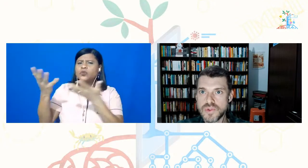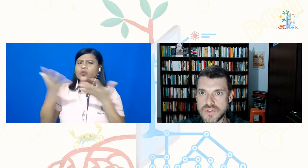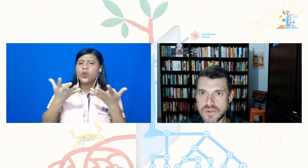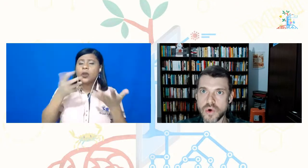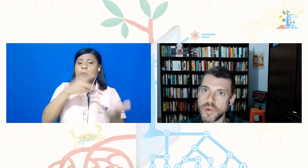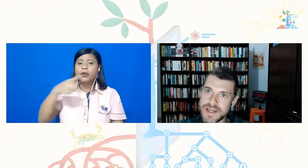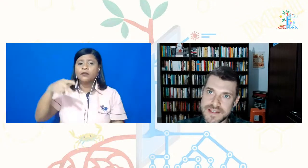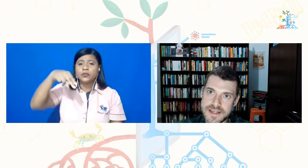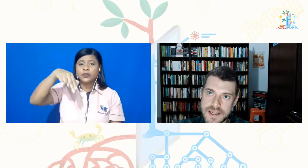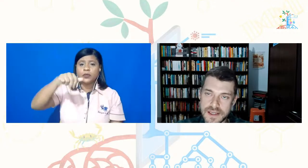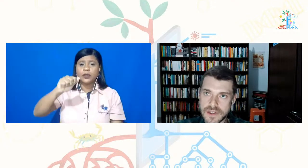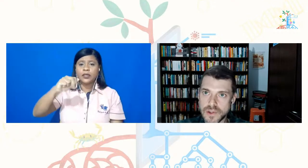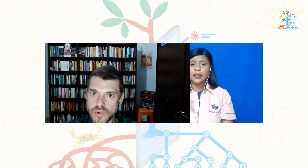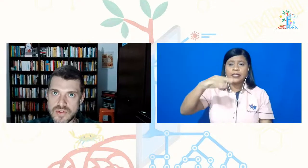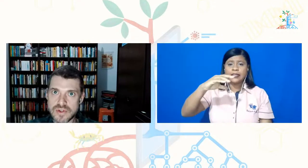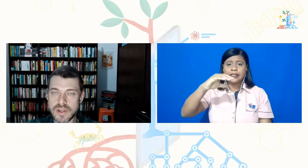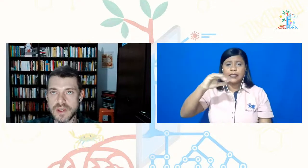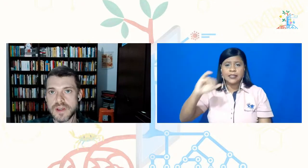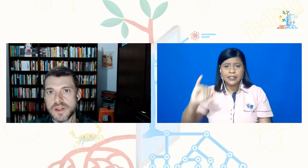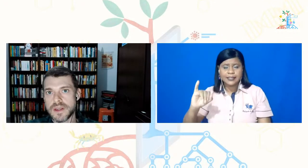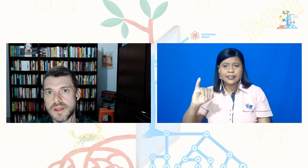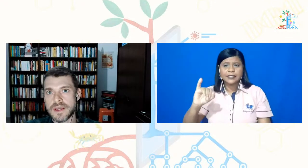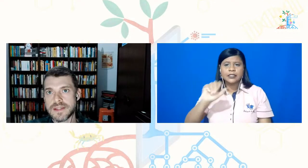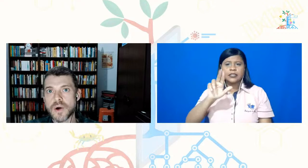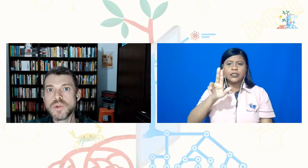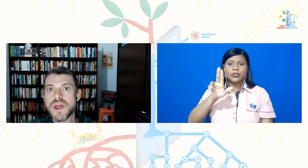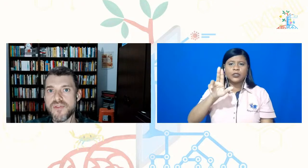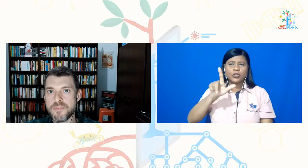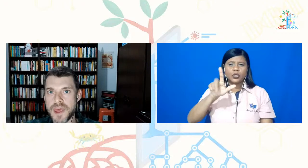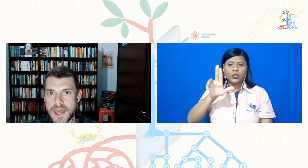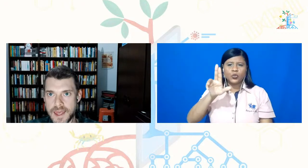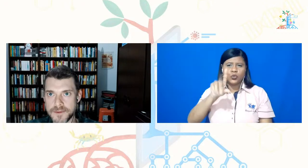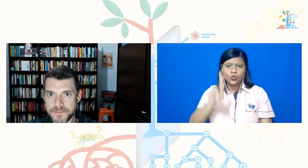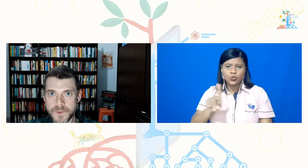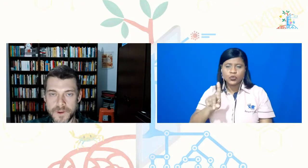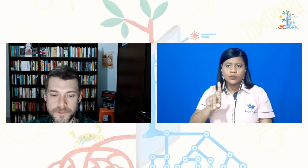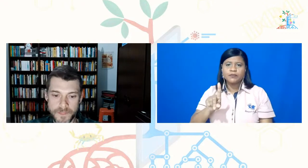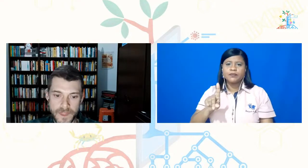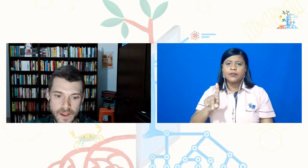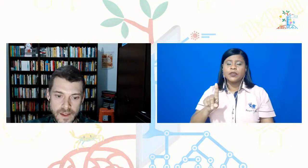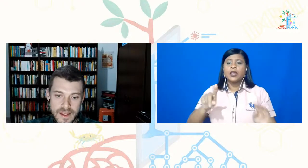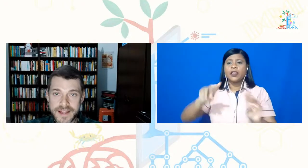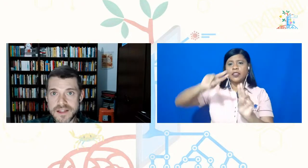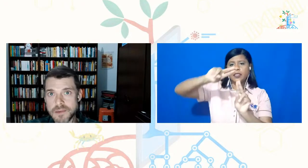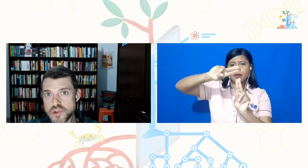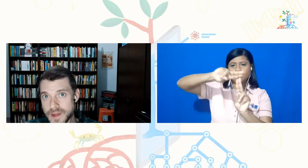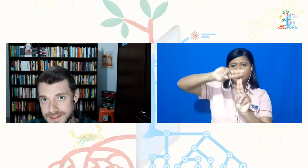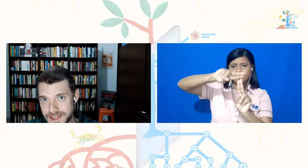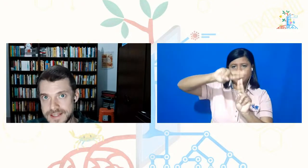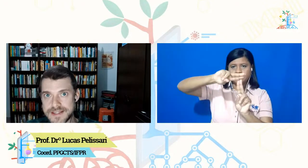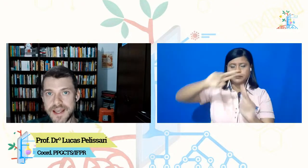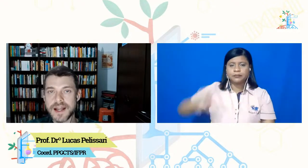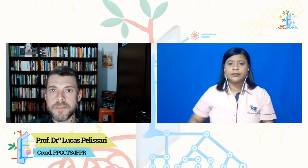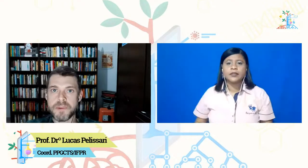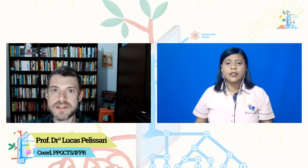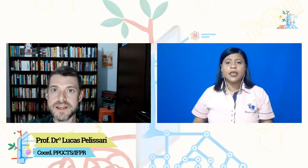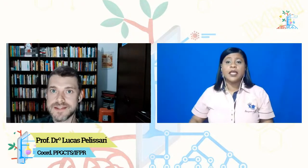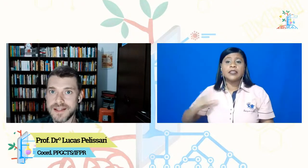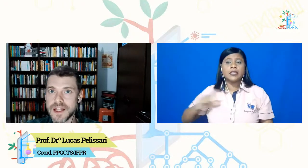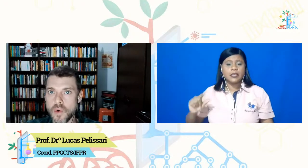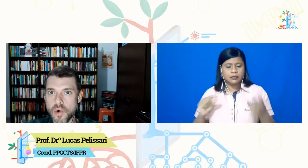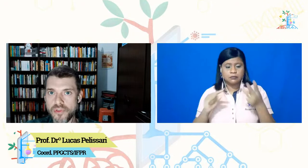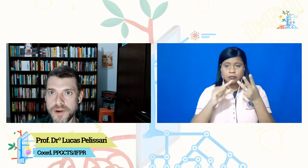Luz, ou Nancy Luz, da UTF-PR, né, e ainda temos uma terceira